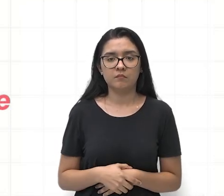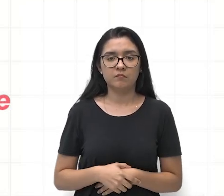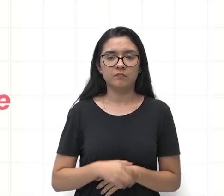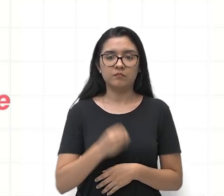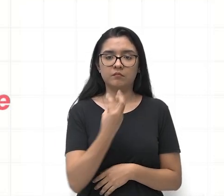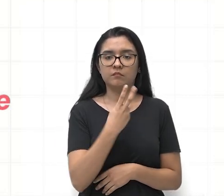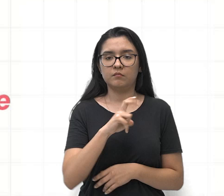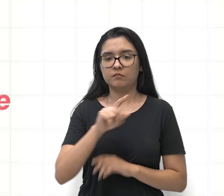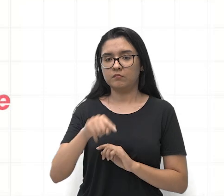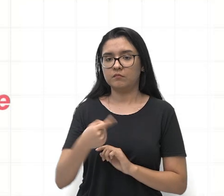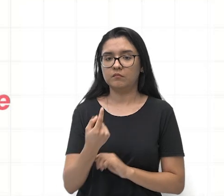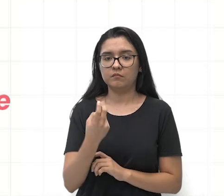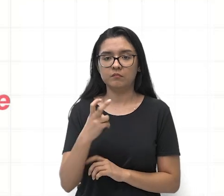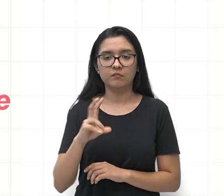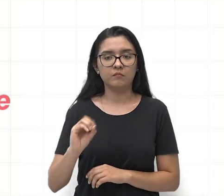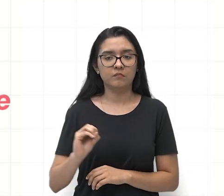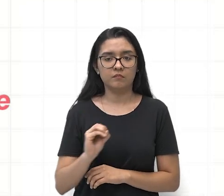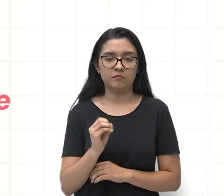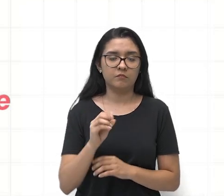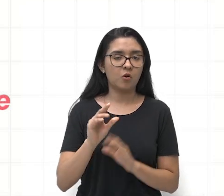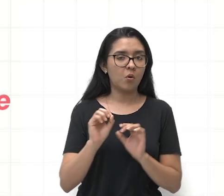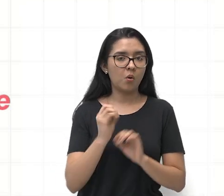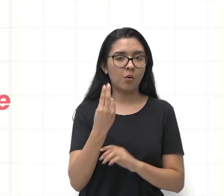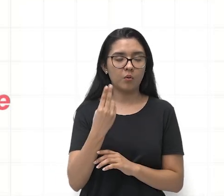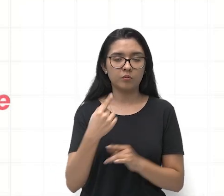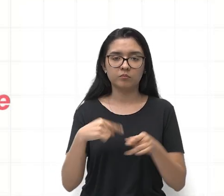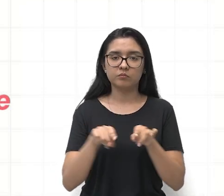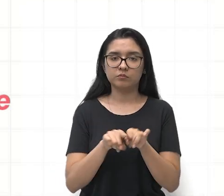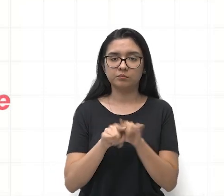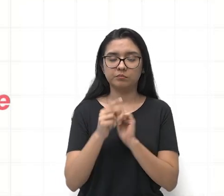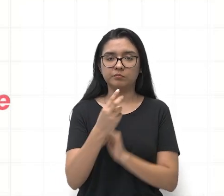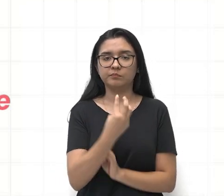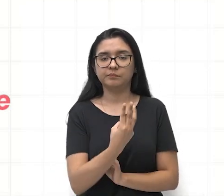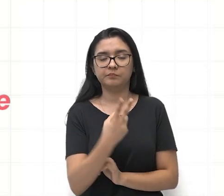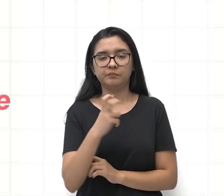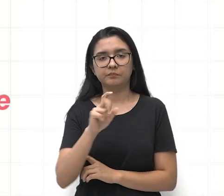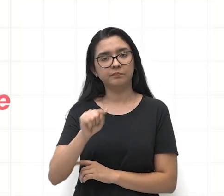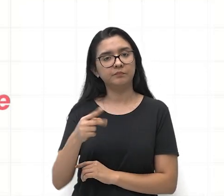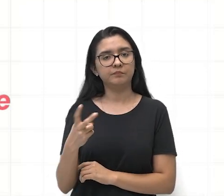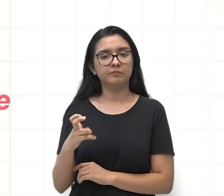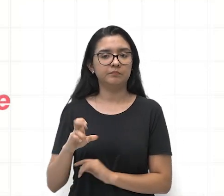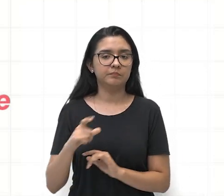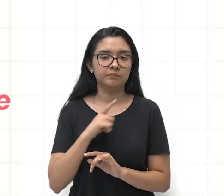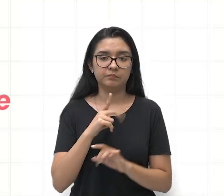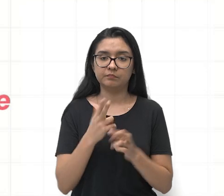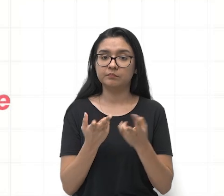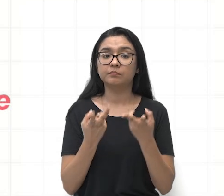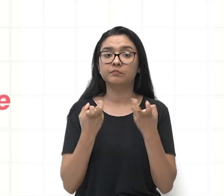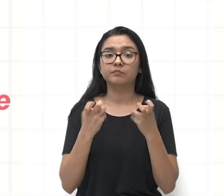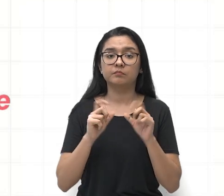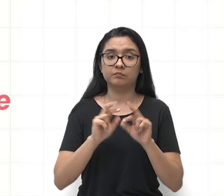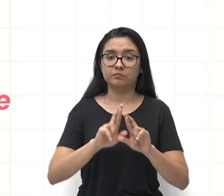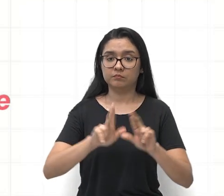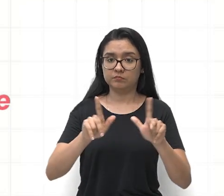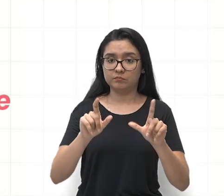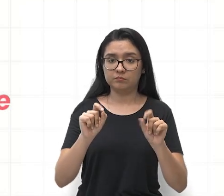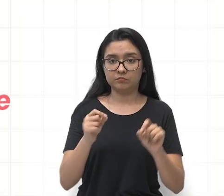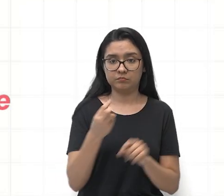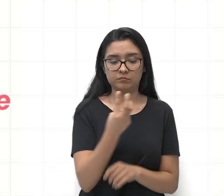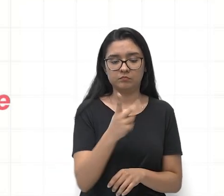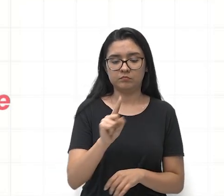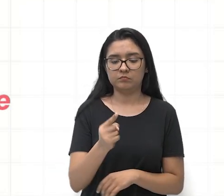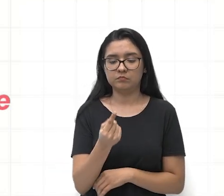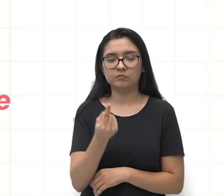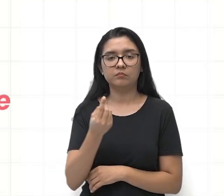35,50 ou apenas 35,5. Aí encontramos a diferença, olha aí a diferença, 3,4.